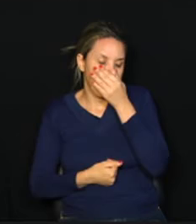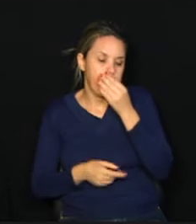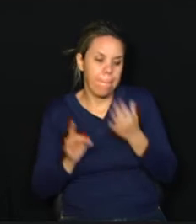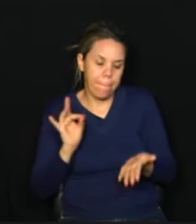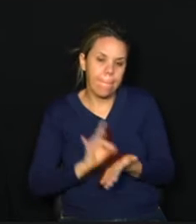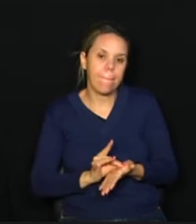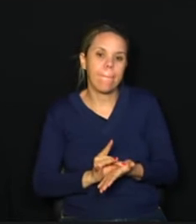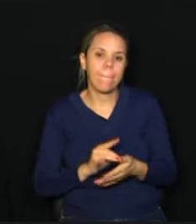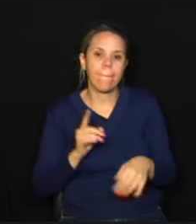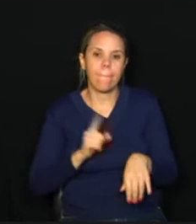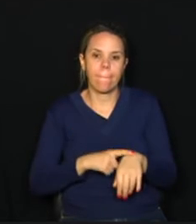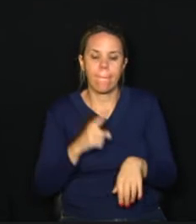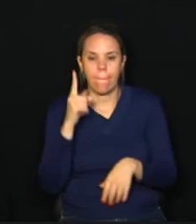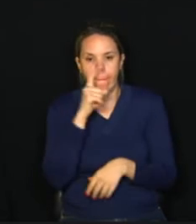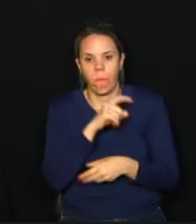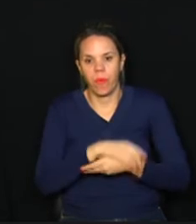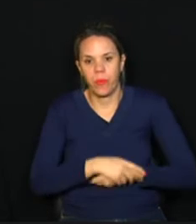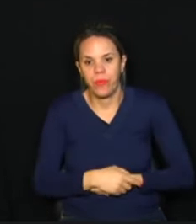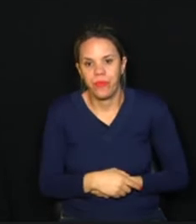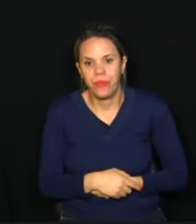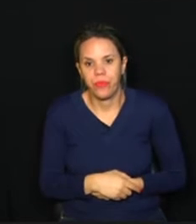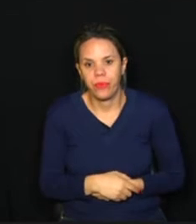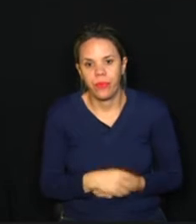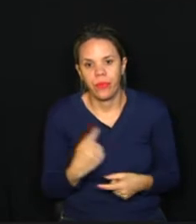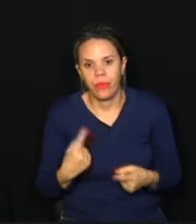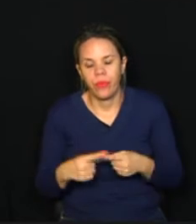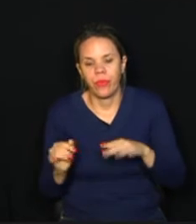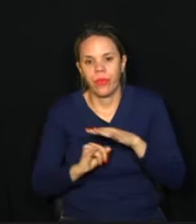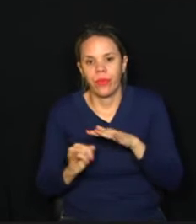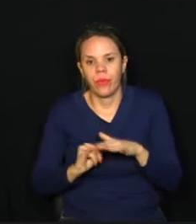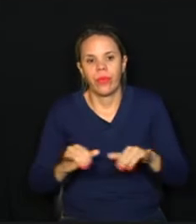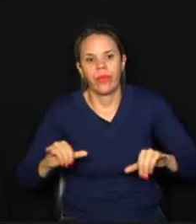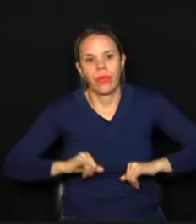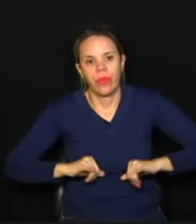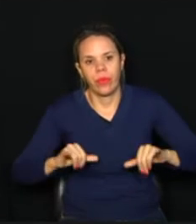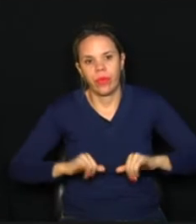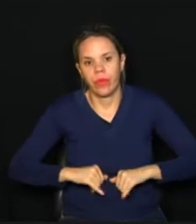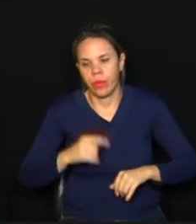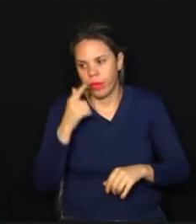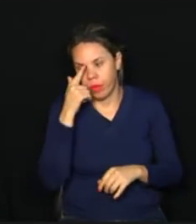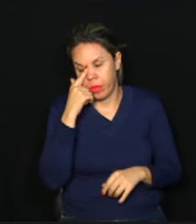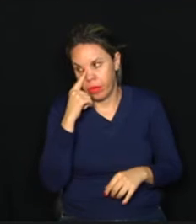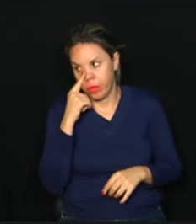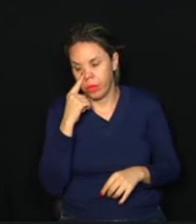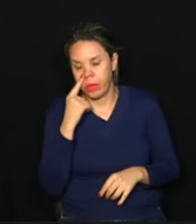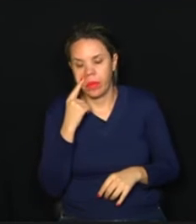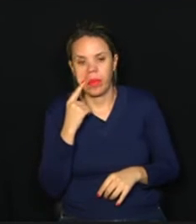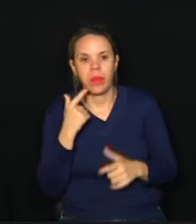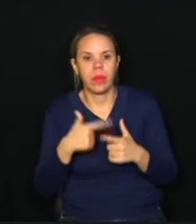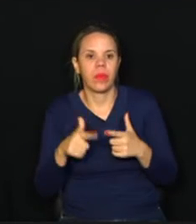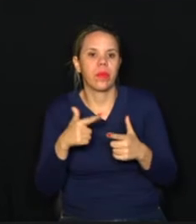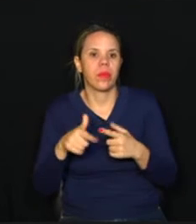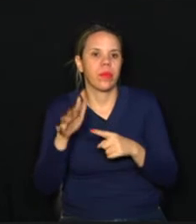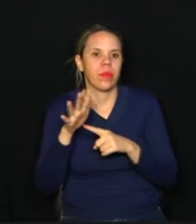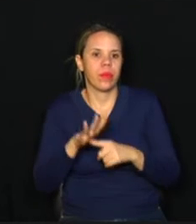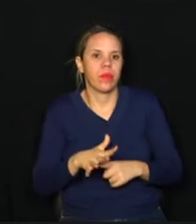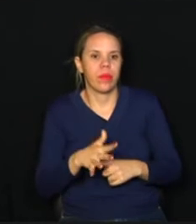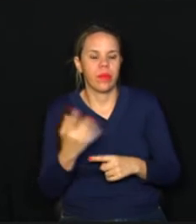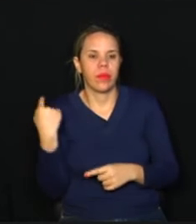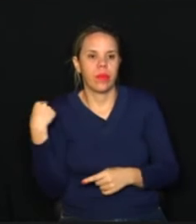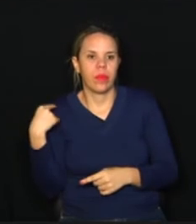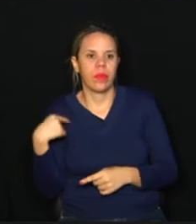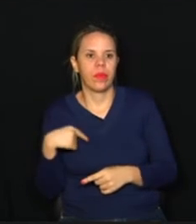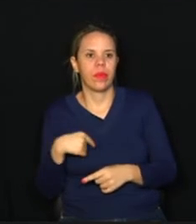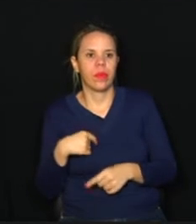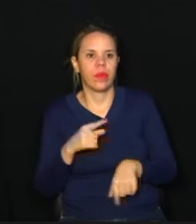realmente é um momento muito delicado, porque se os institutos já sofriam ataques há um